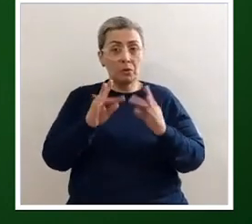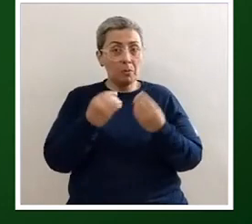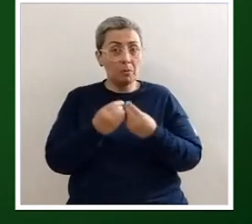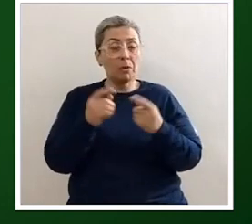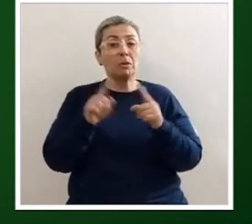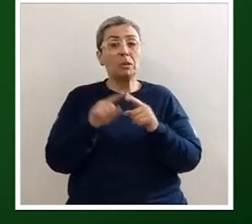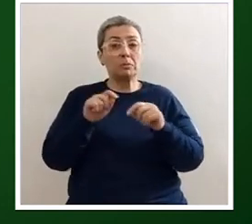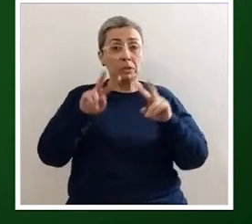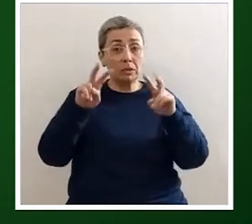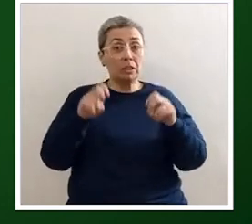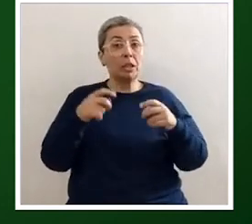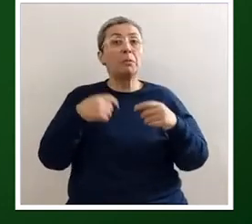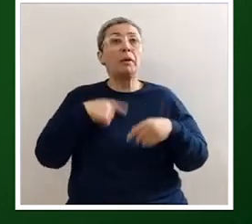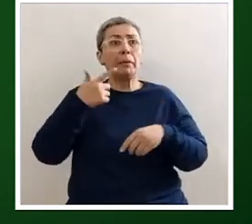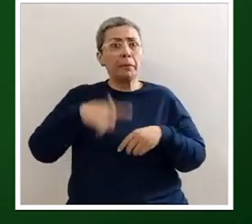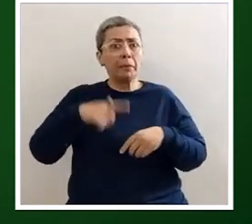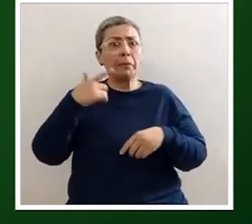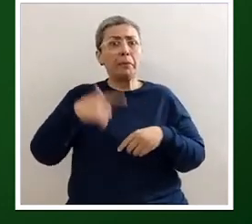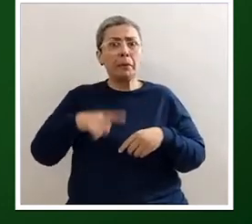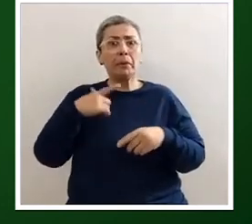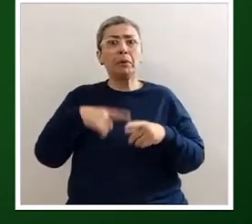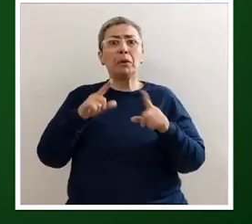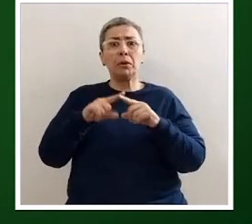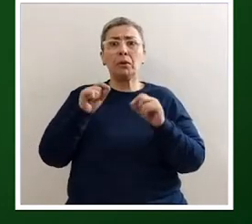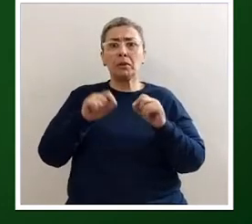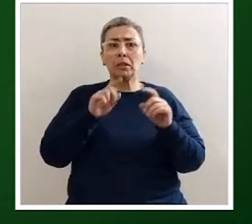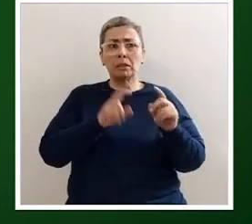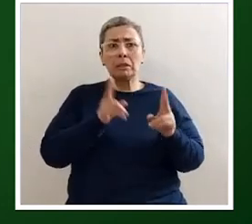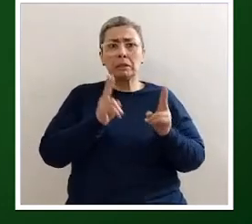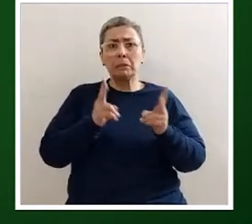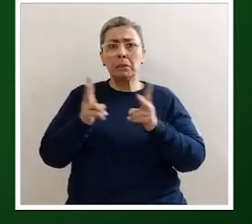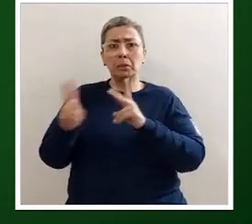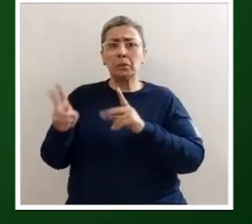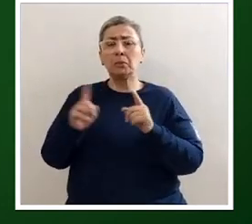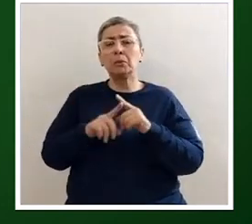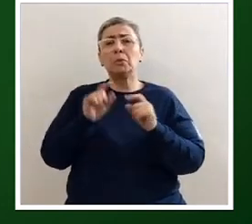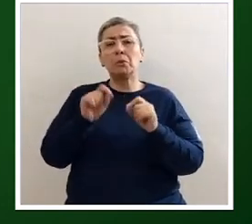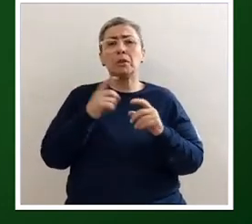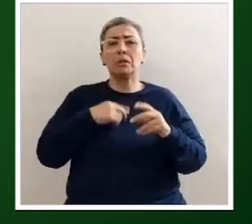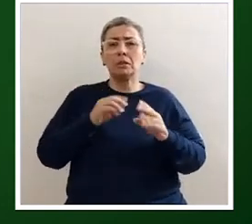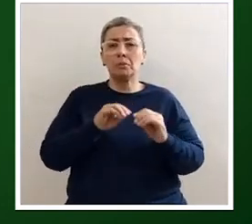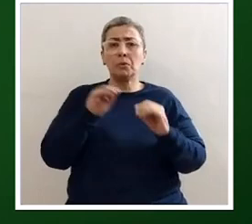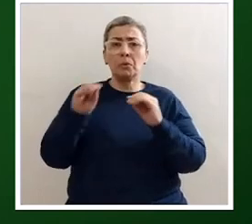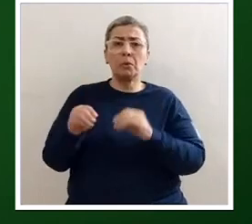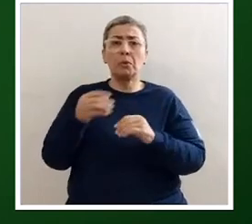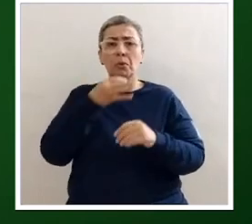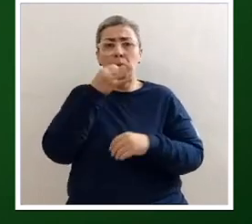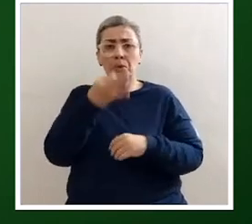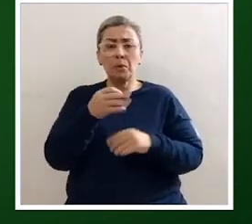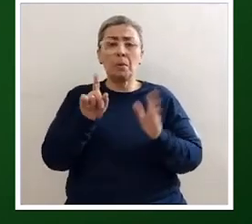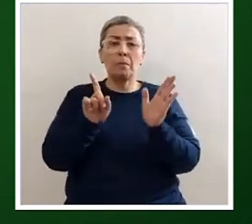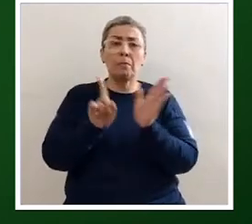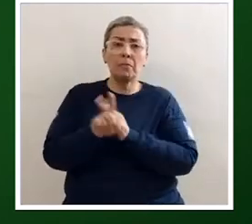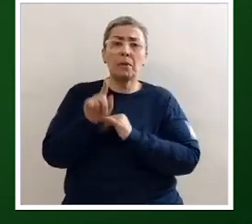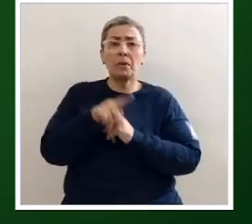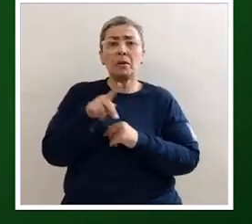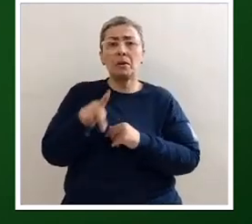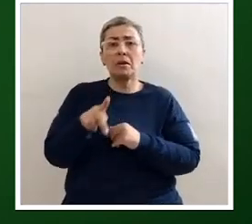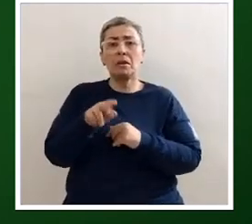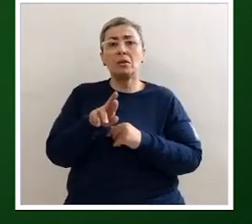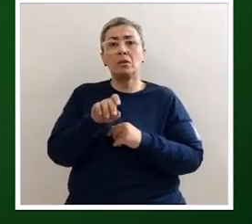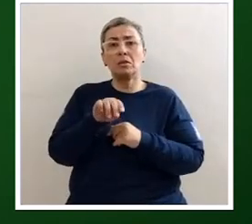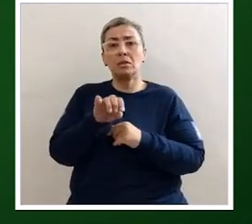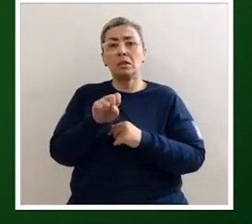Esse é um tema que aliás recorrentes em todas as nossas sessões e eu passo então para fazer seu comentário e perguntas a professora